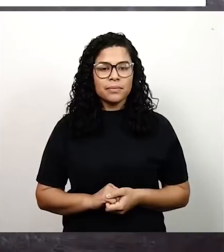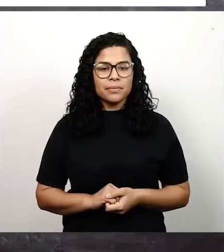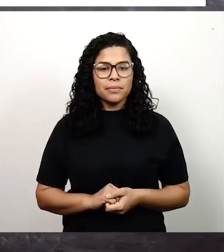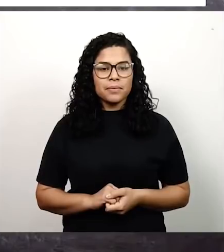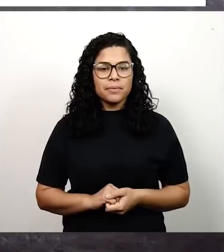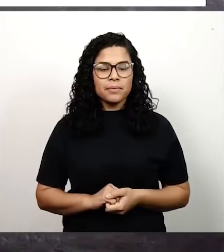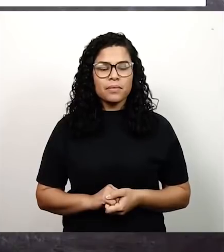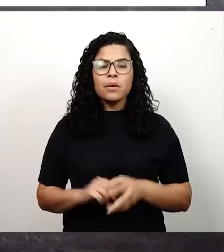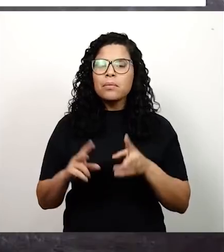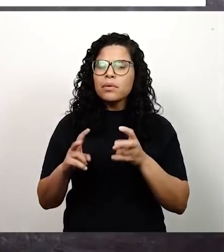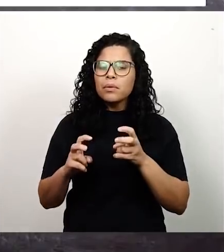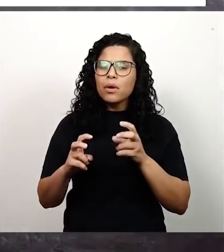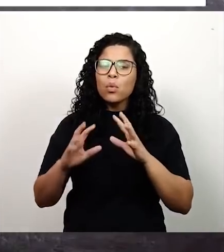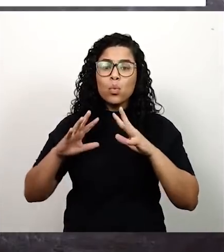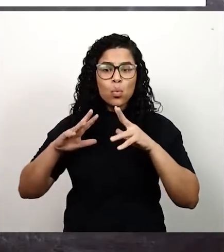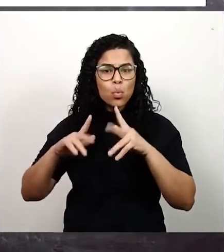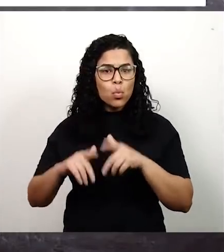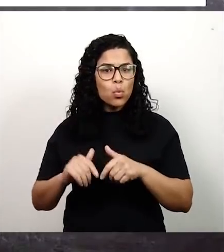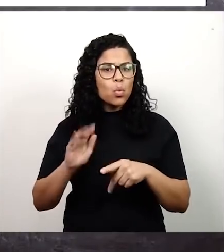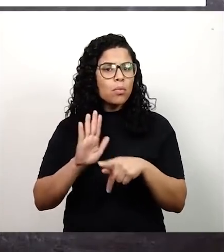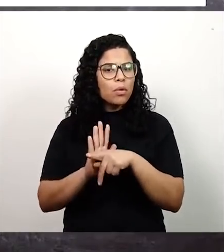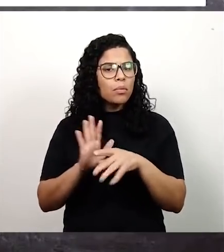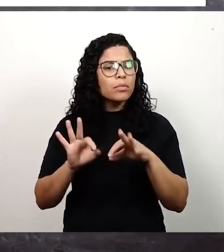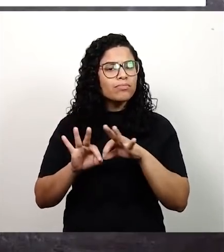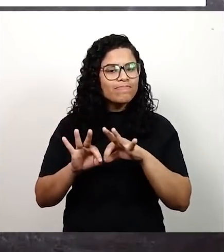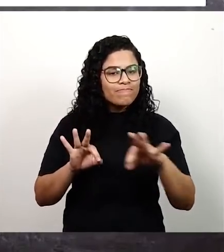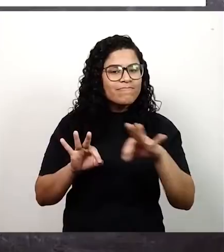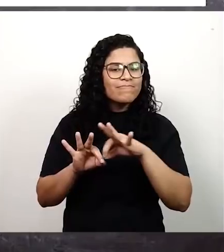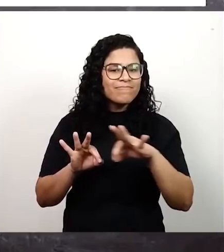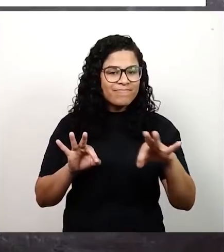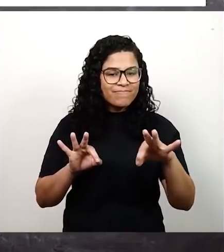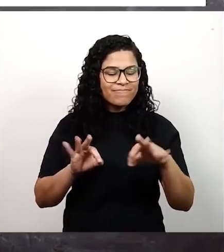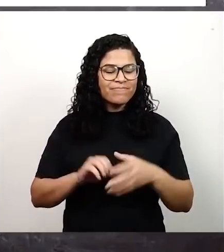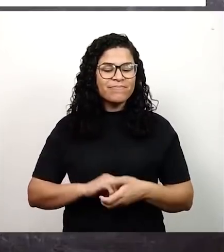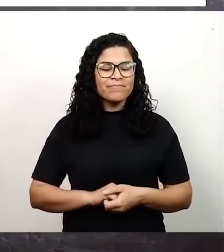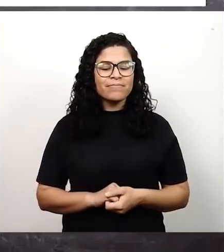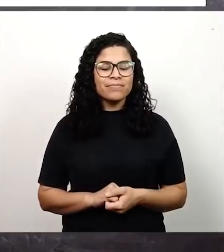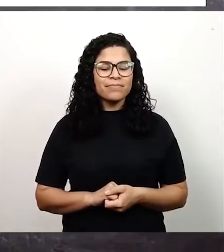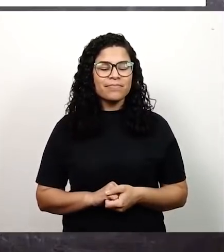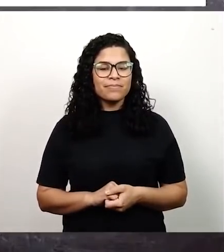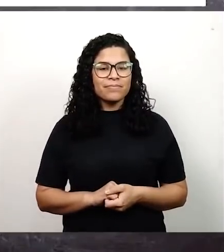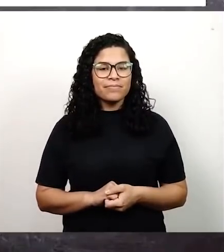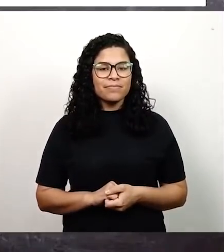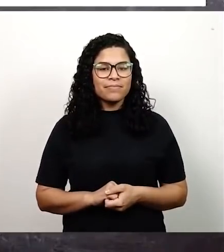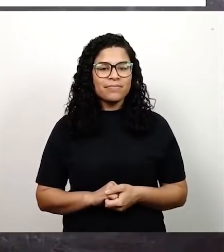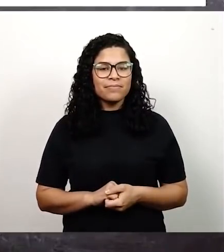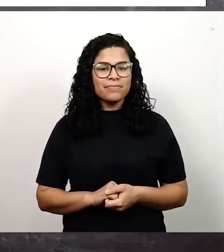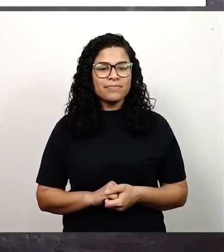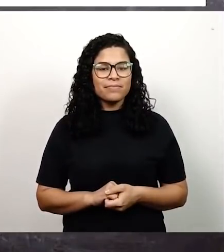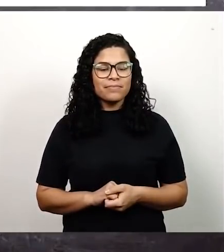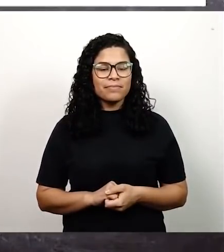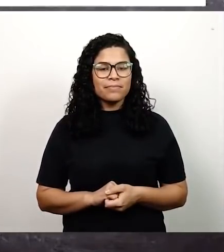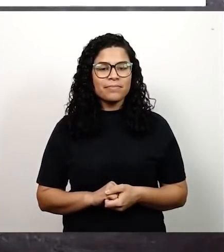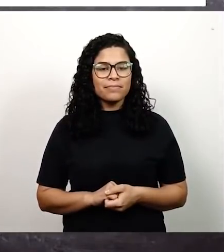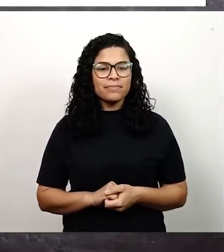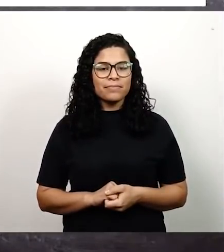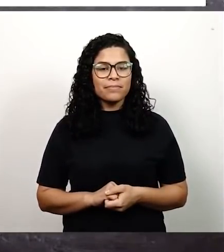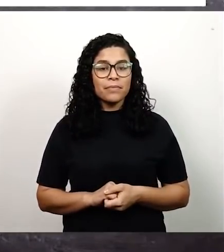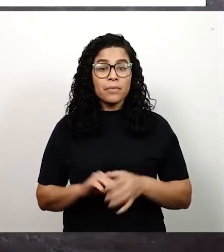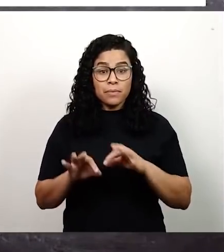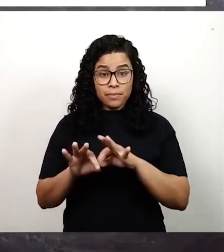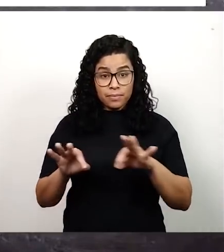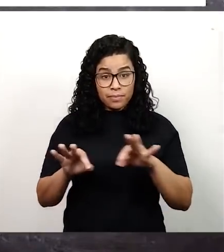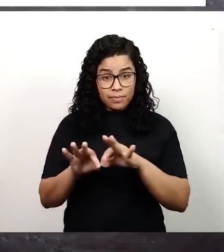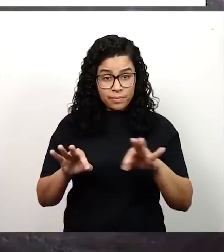Você percebeu que em todos os casos estamos falando de medidas, certo? Falamos em